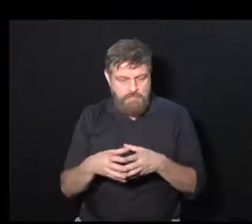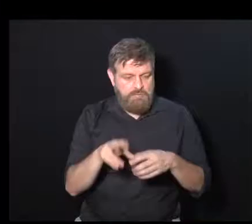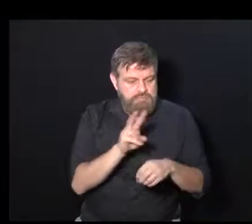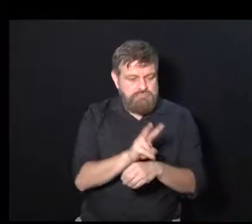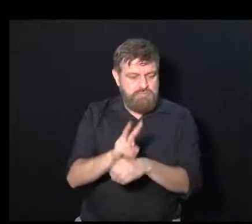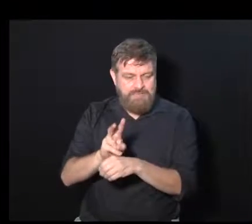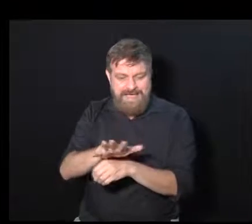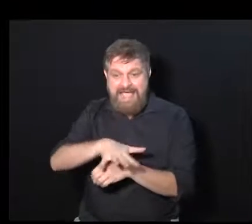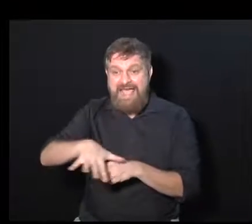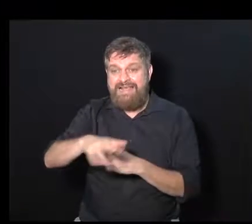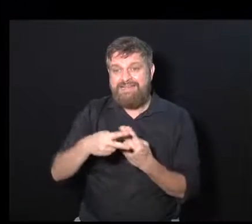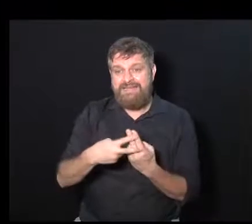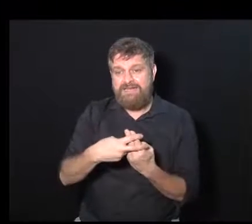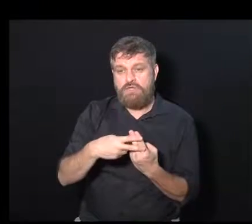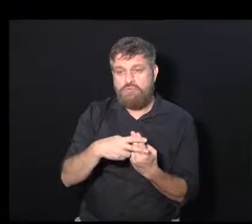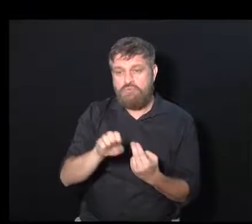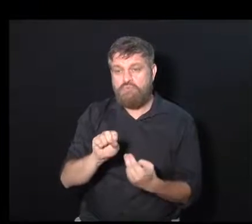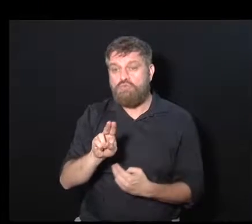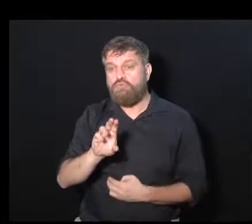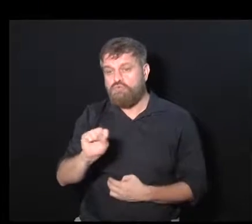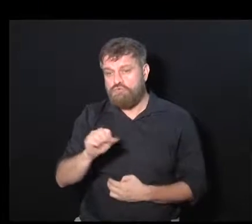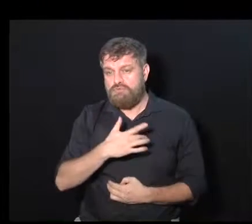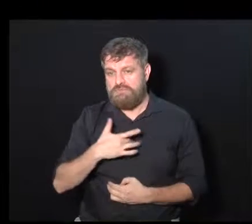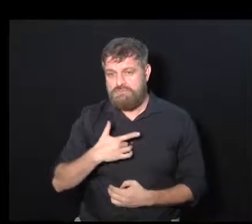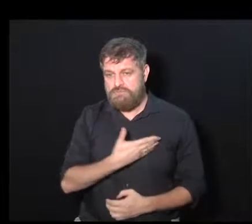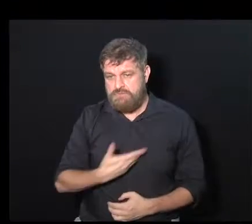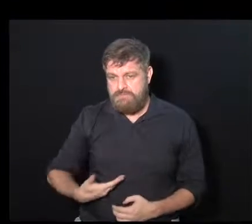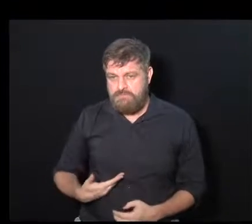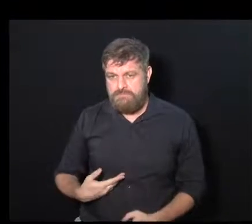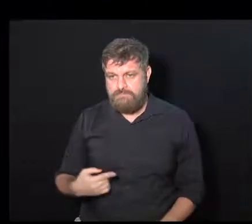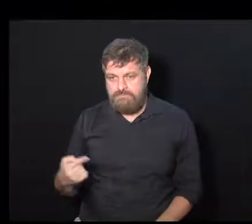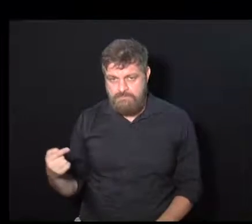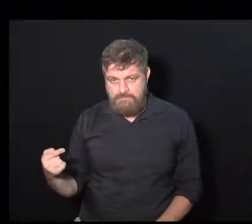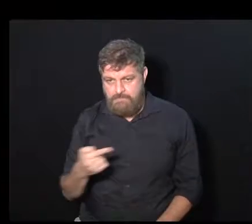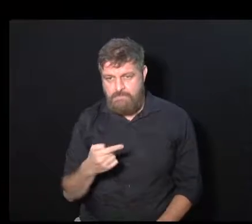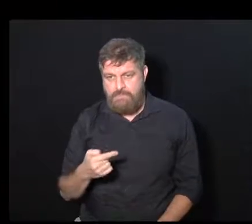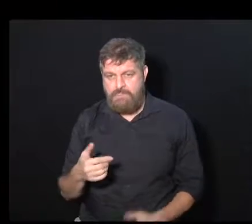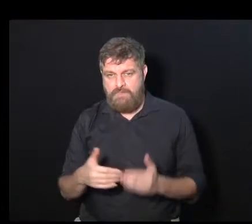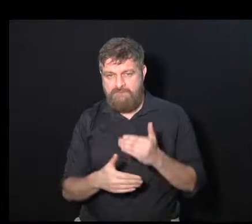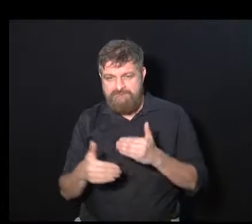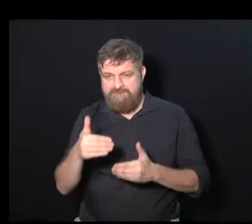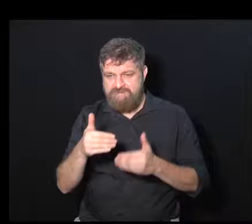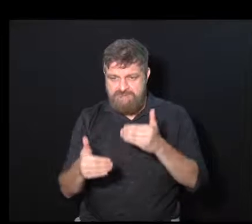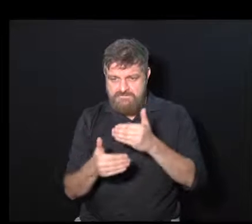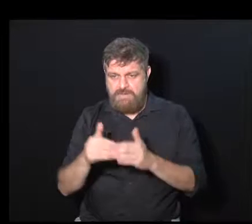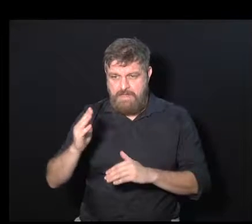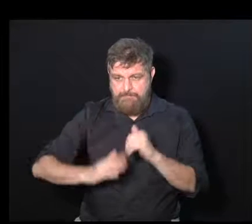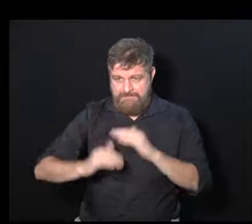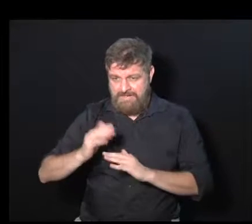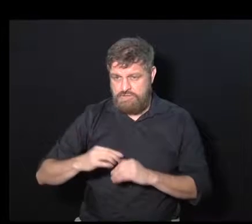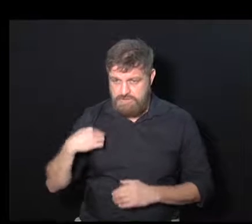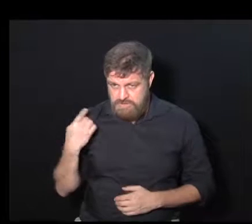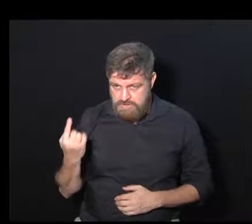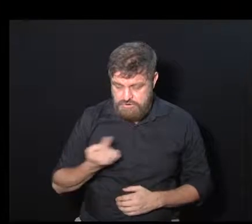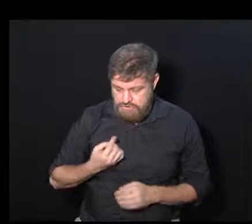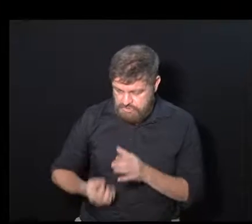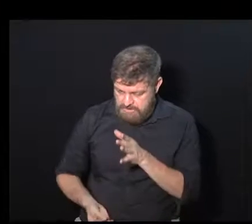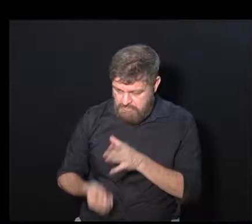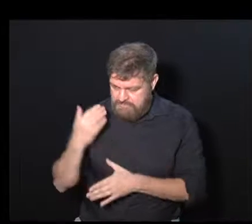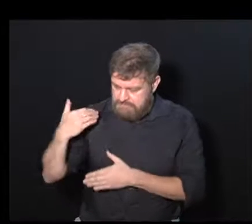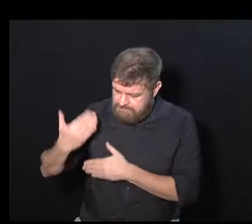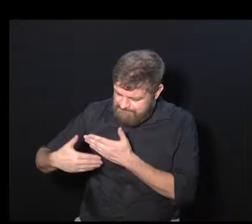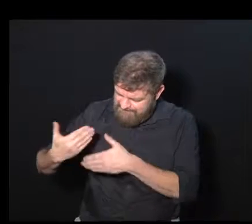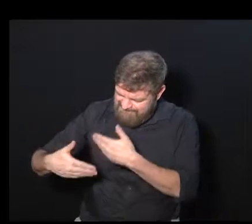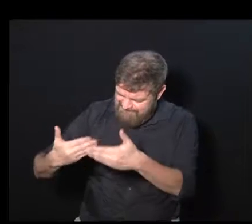SUS. Aí Maria Cláudia foi passando algumas atividades que a gente foi